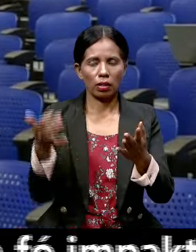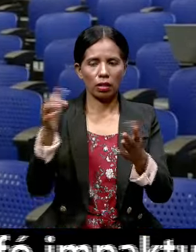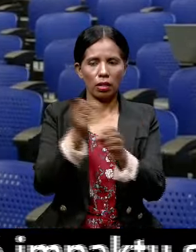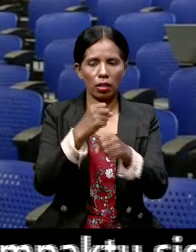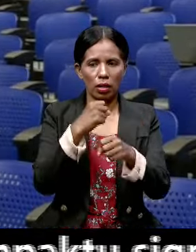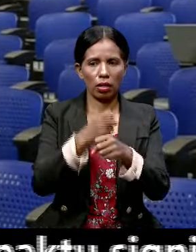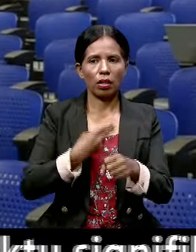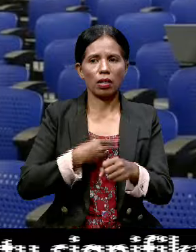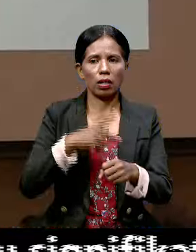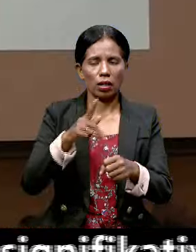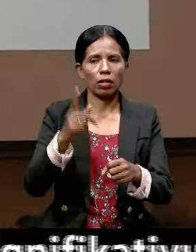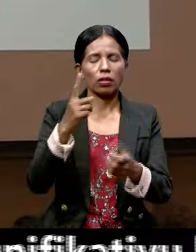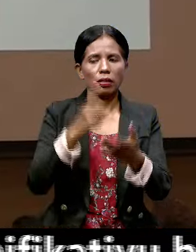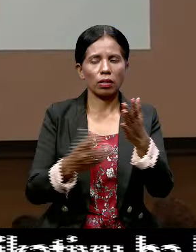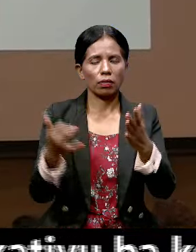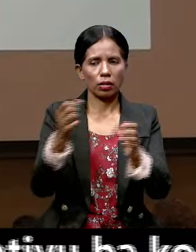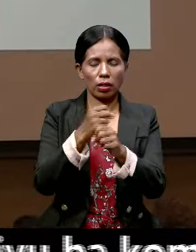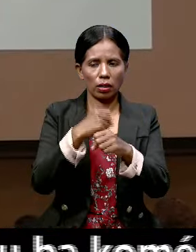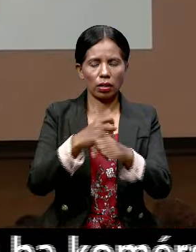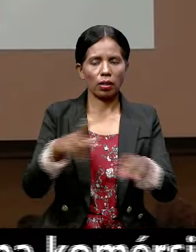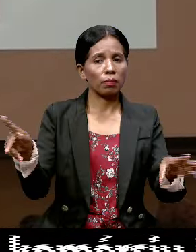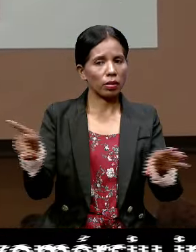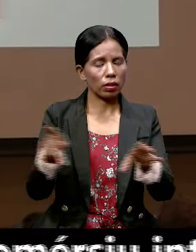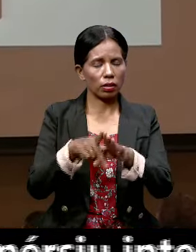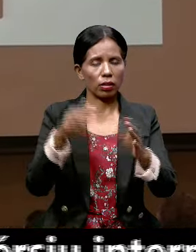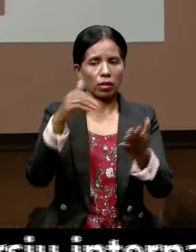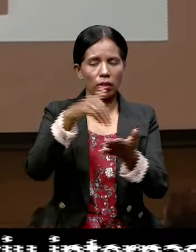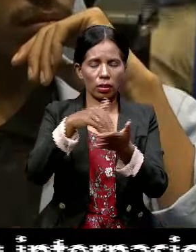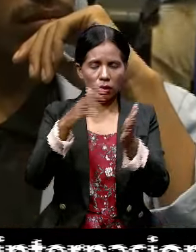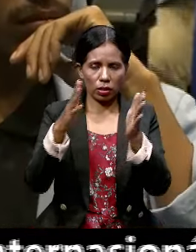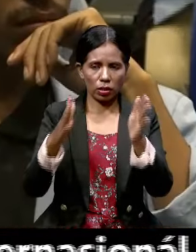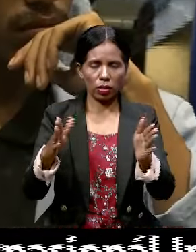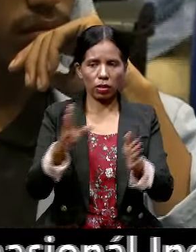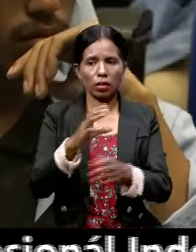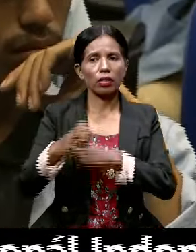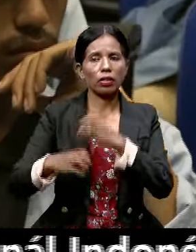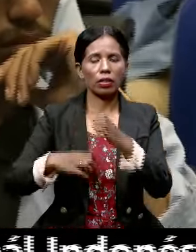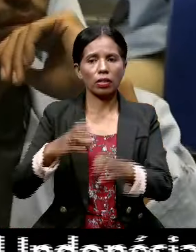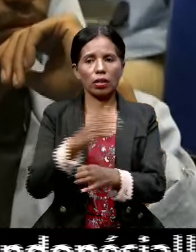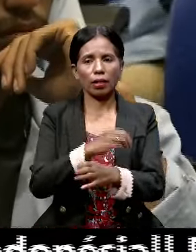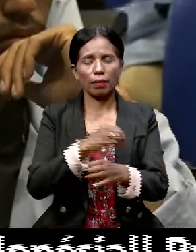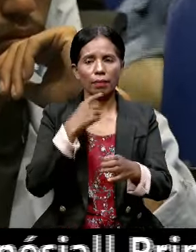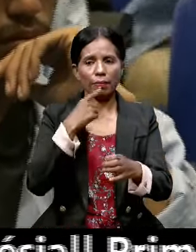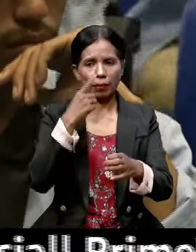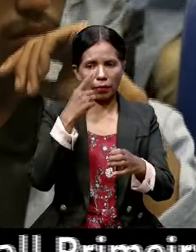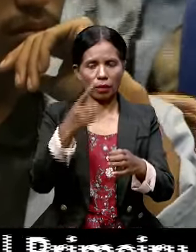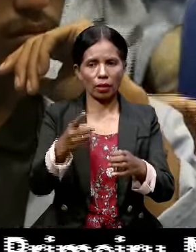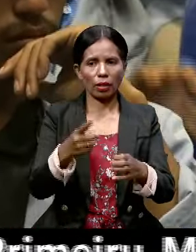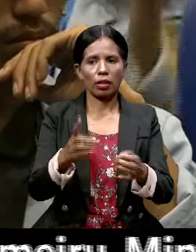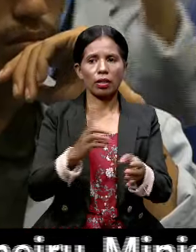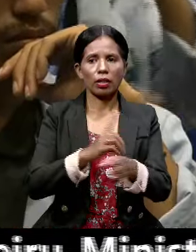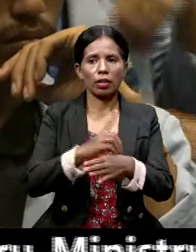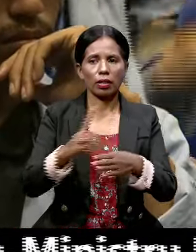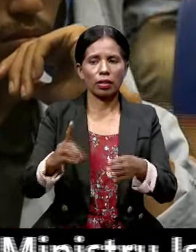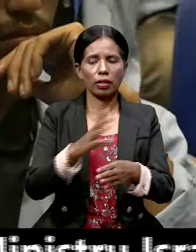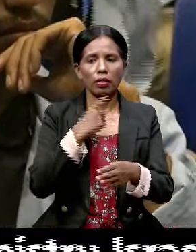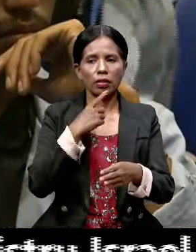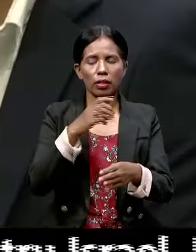halok saide mak sira halau. Participa em seminário NE, estudante da Faculdade de Engenharia, Ciência e Tecnologia, no Departamento de